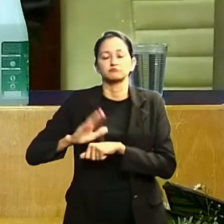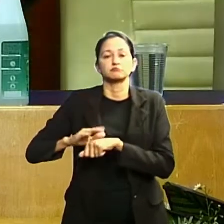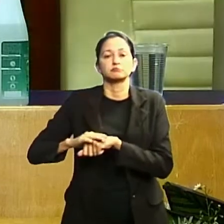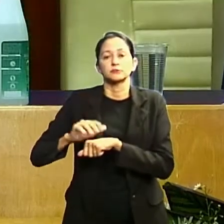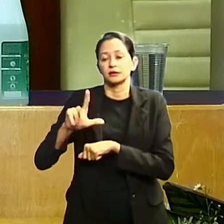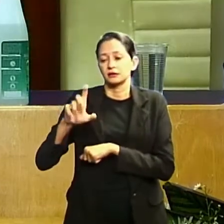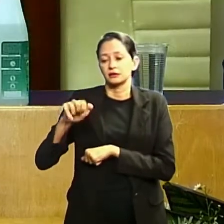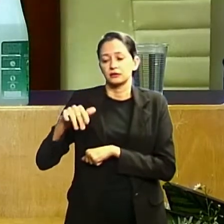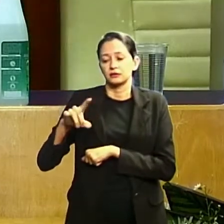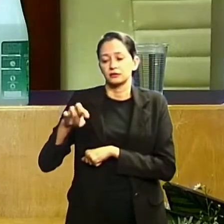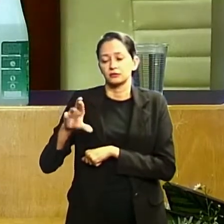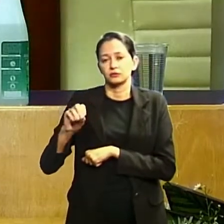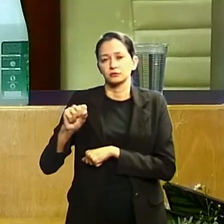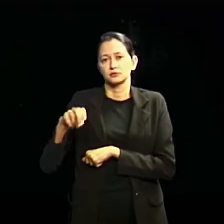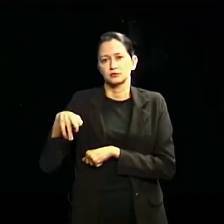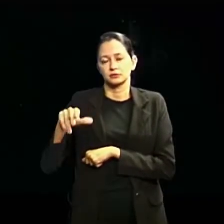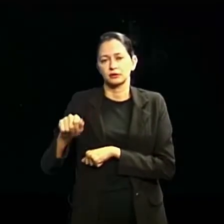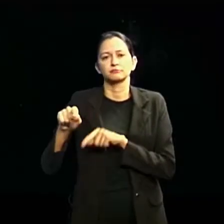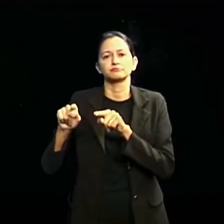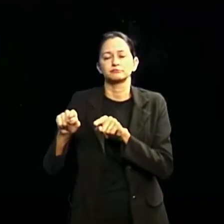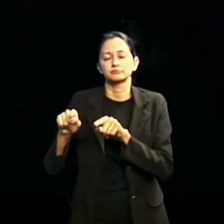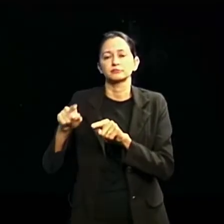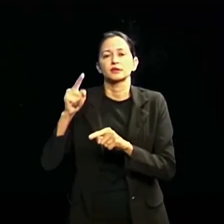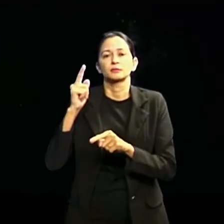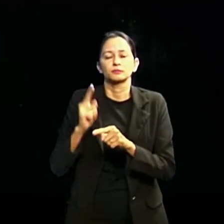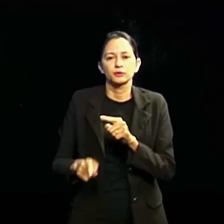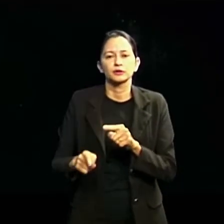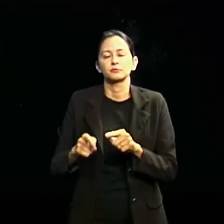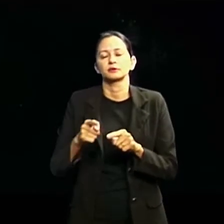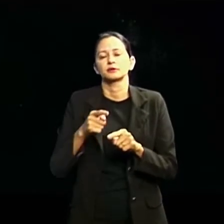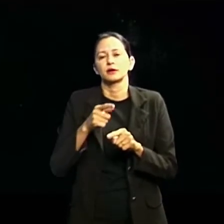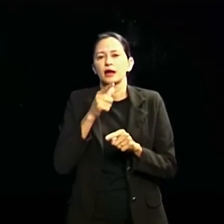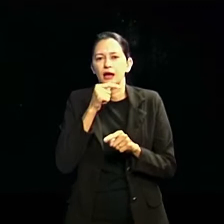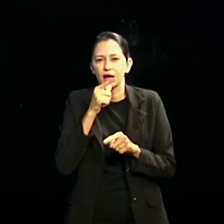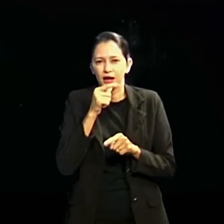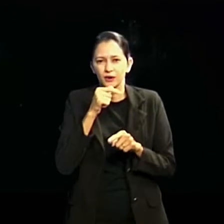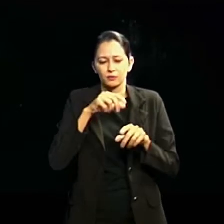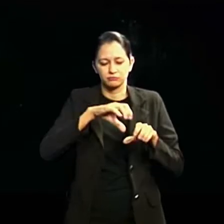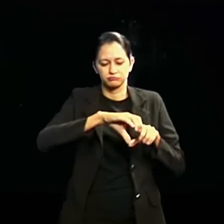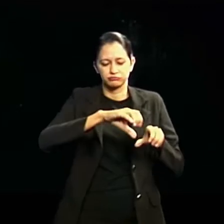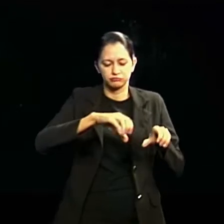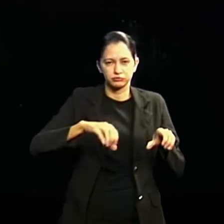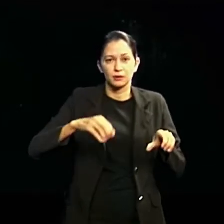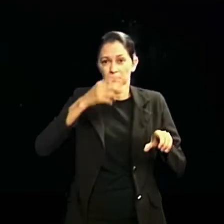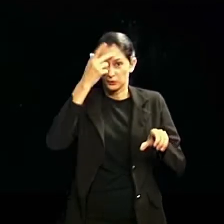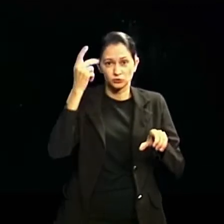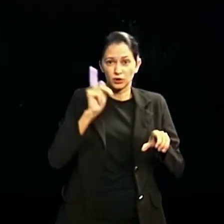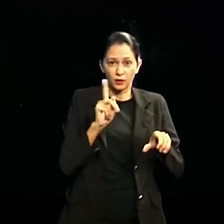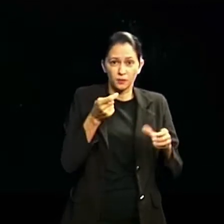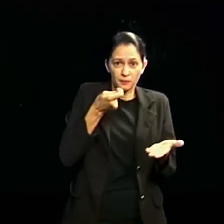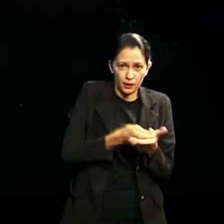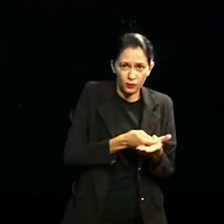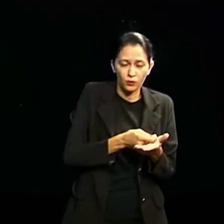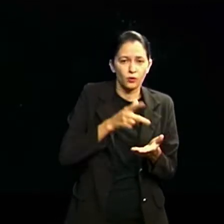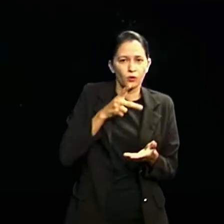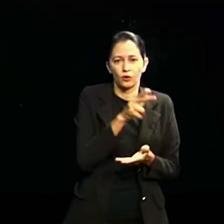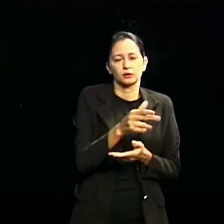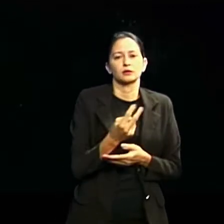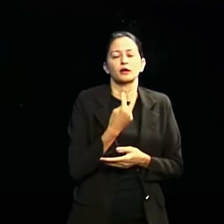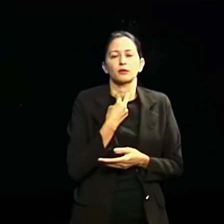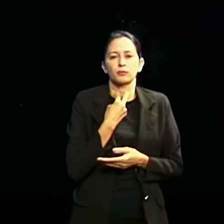que proíbe a interrupção de prestação de serviços de água, esgoto e energia elétrica durante o estado de calamidade pública.